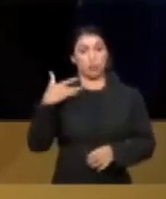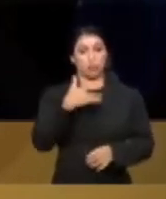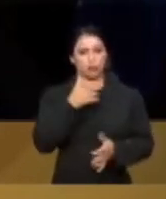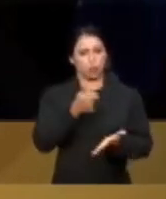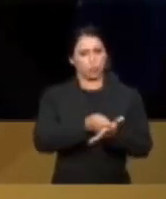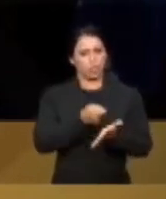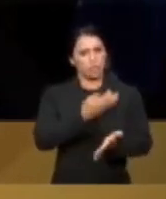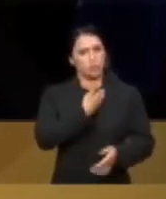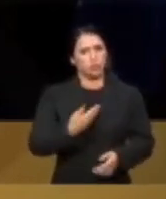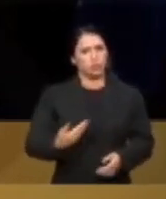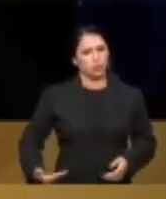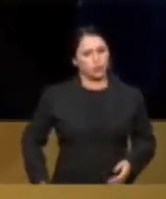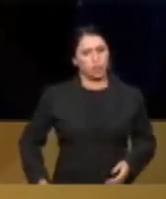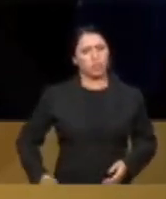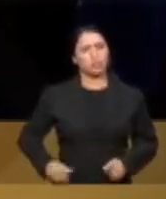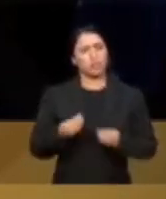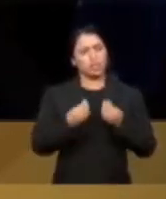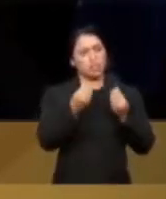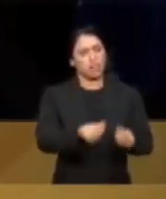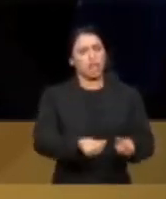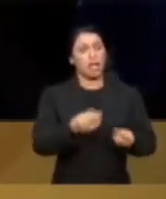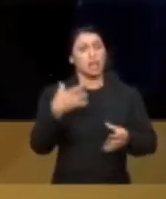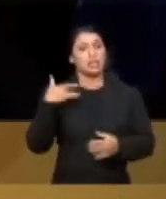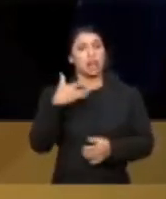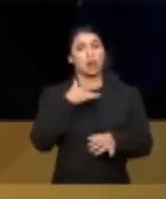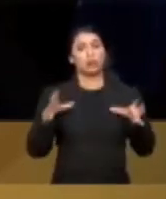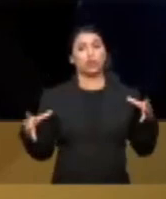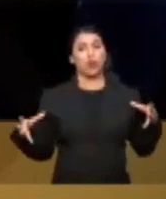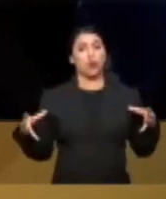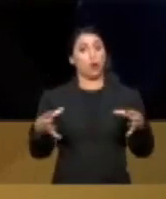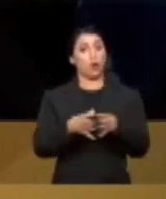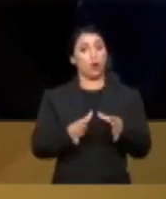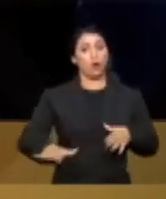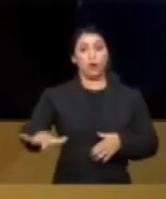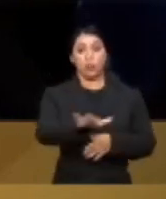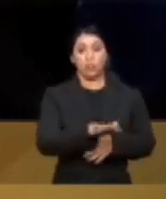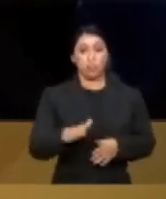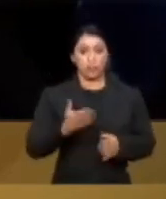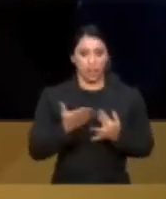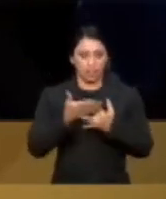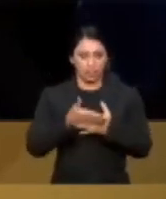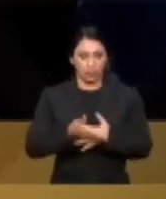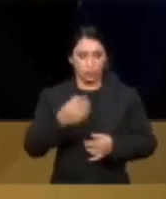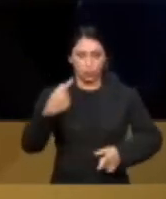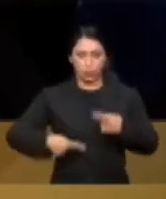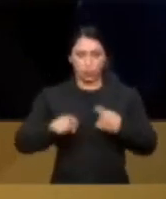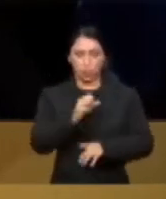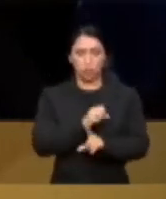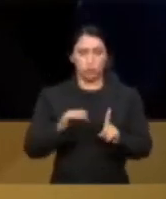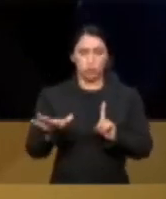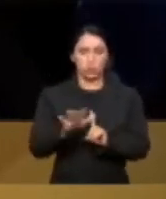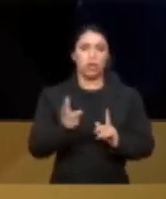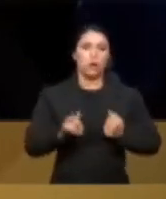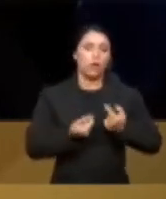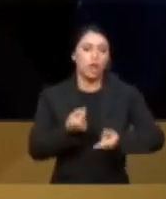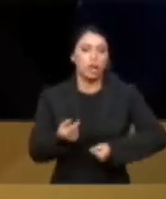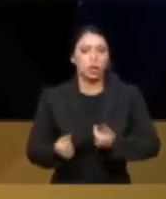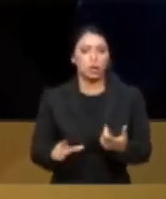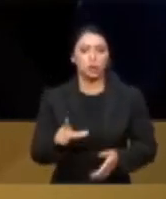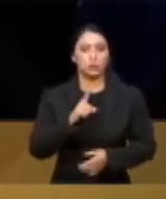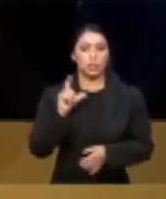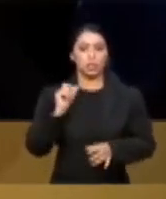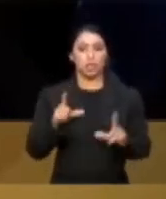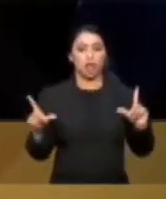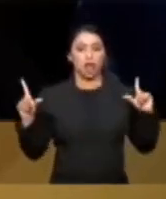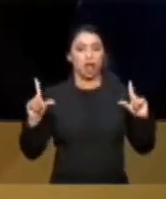do Estado de garantir a saúde coletiva, mediante políticas sociais e econômicas que visem